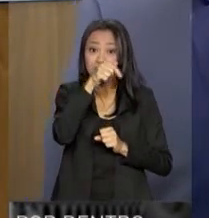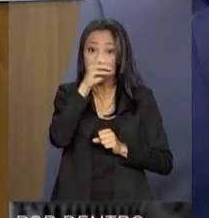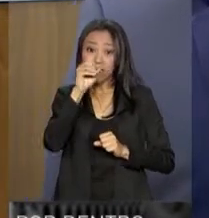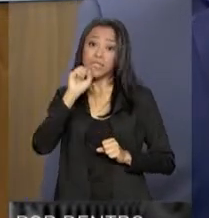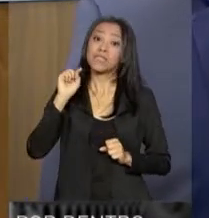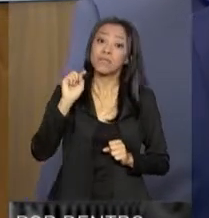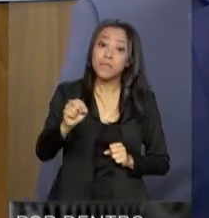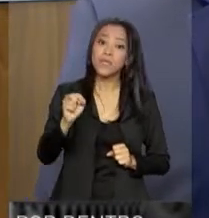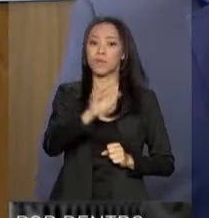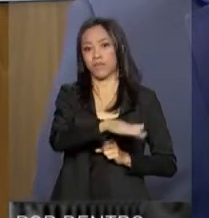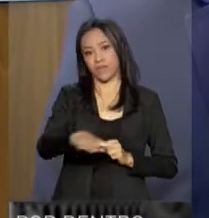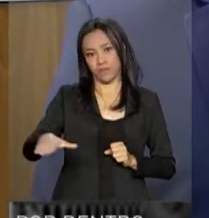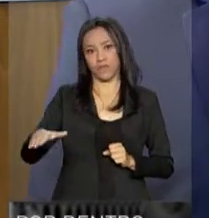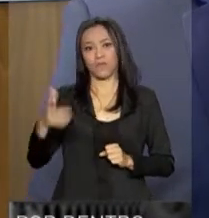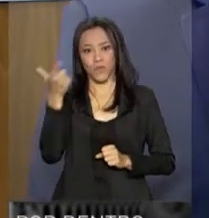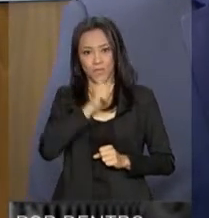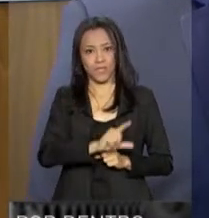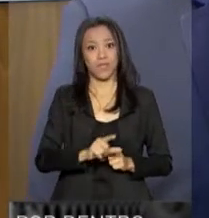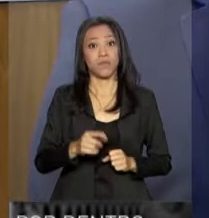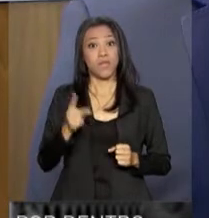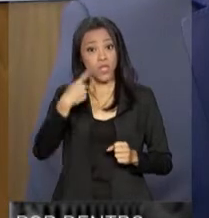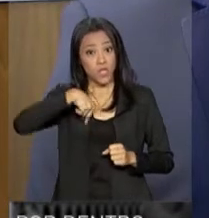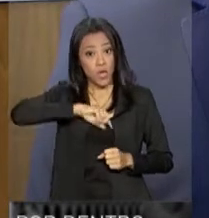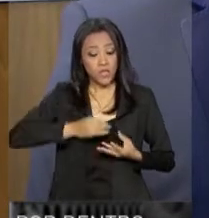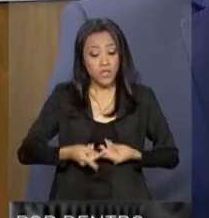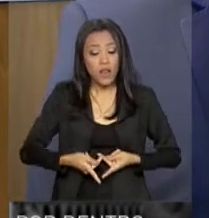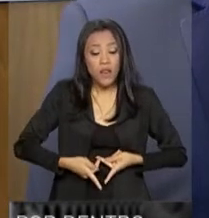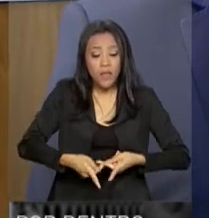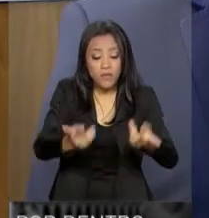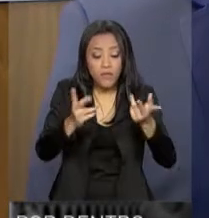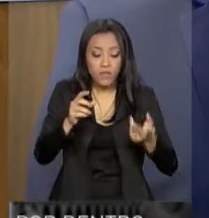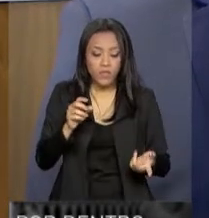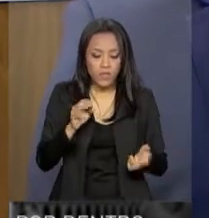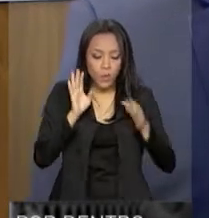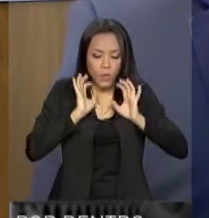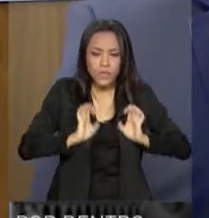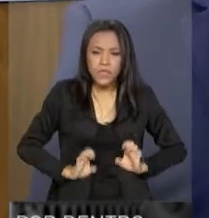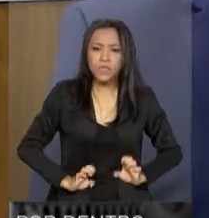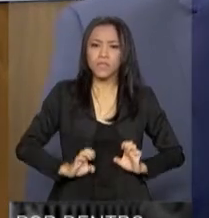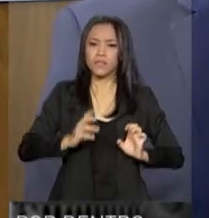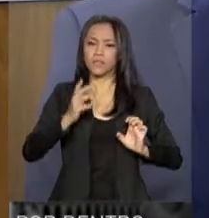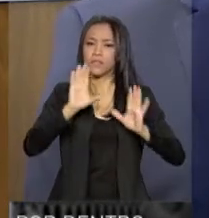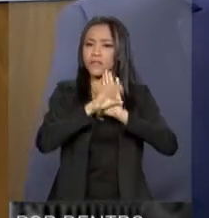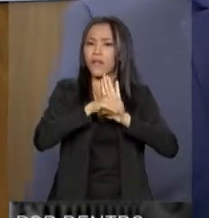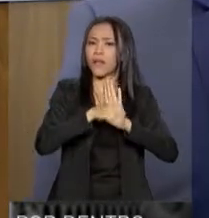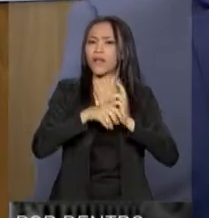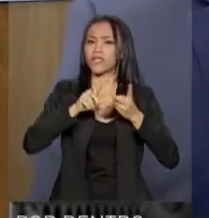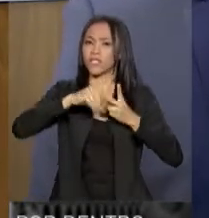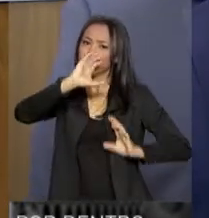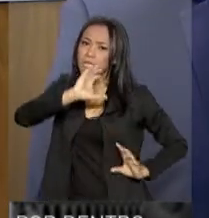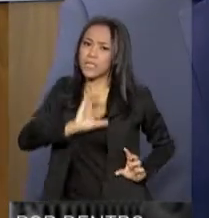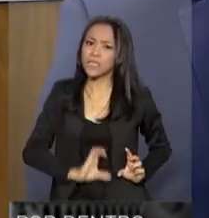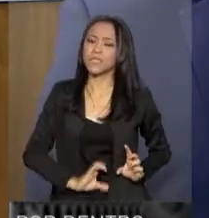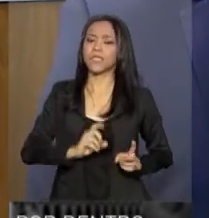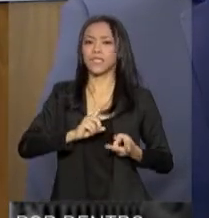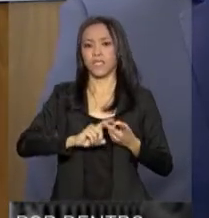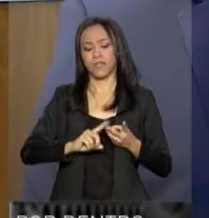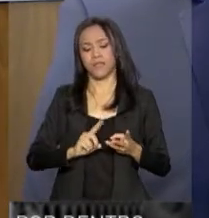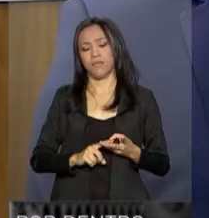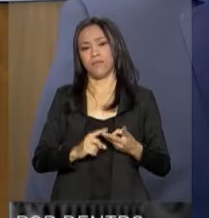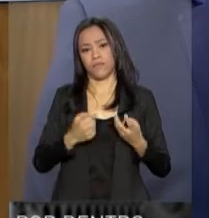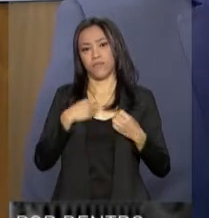nós trouxemos para essas crianças conceitos de ética de interesse público de cidadania isso